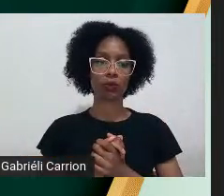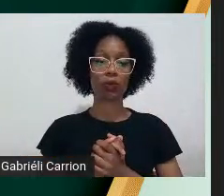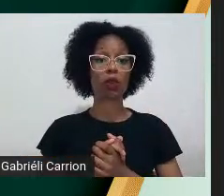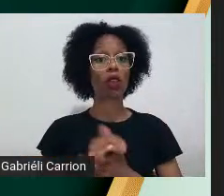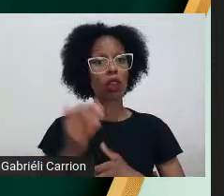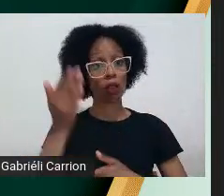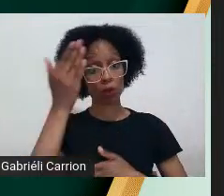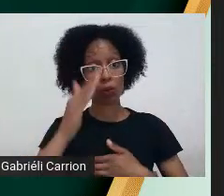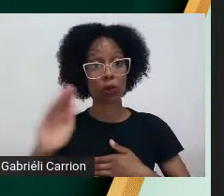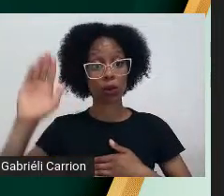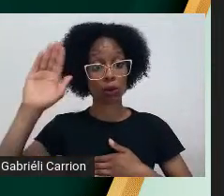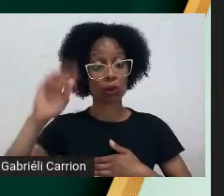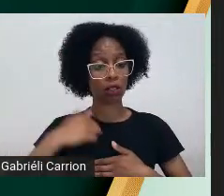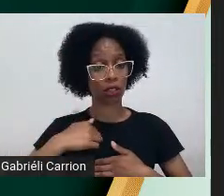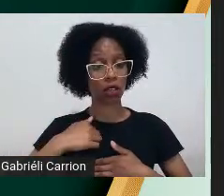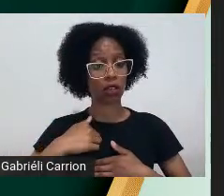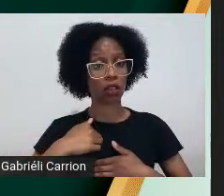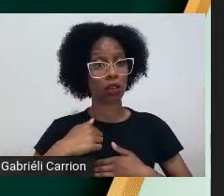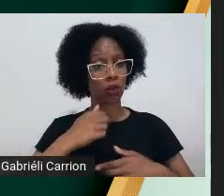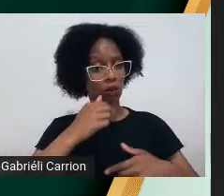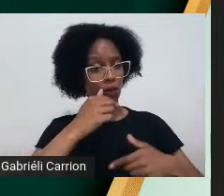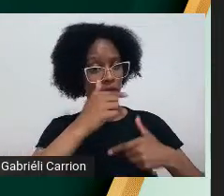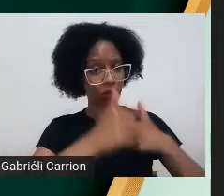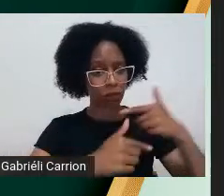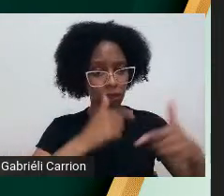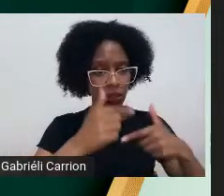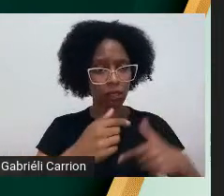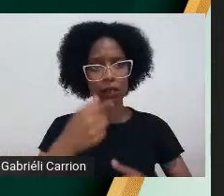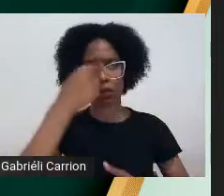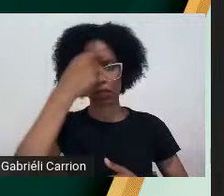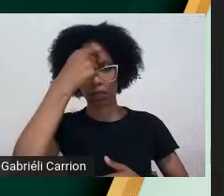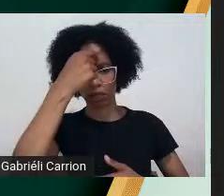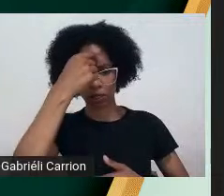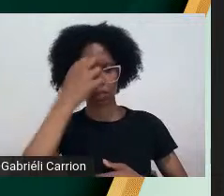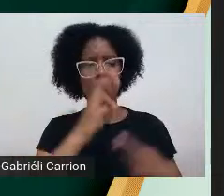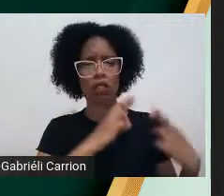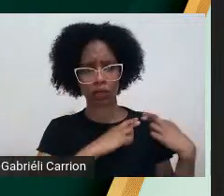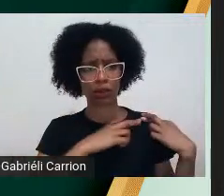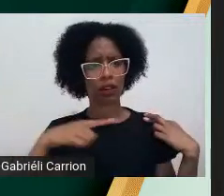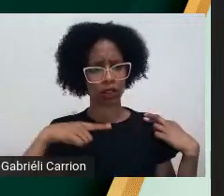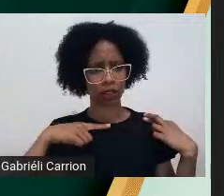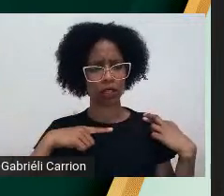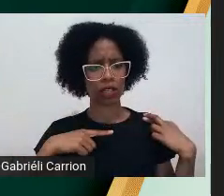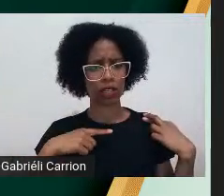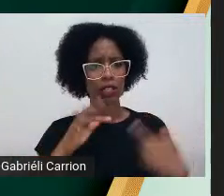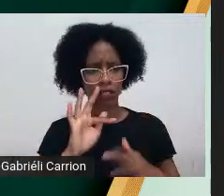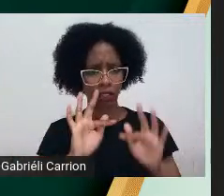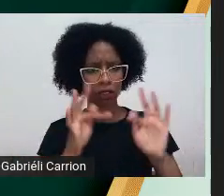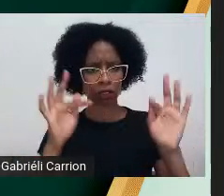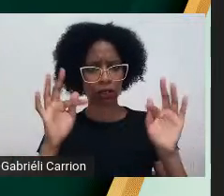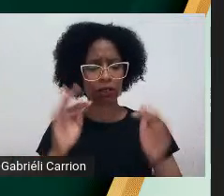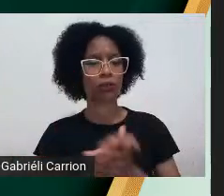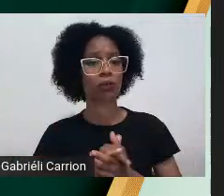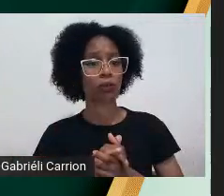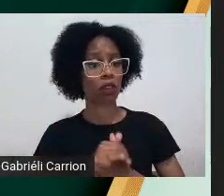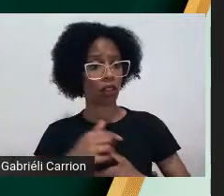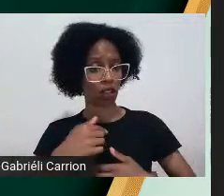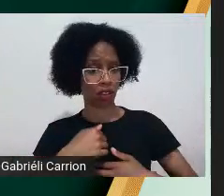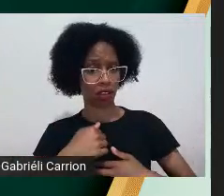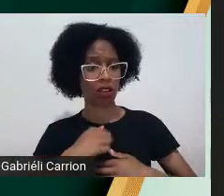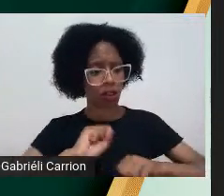Prometo, no exercício da minha profissão e consciente da responsabilidade social e intelectual que é me confiada, atuar